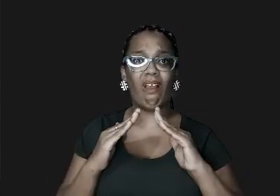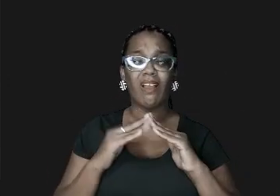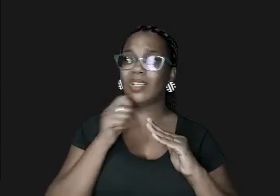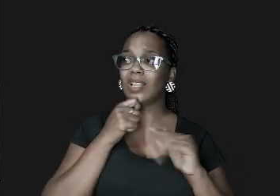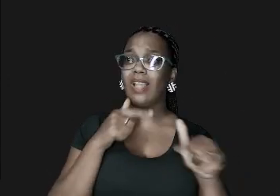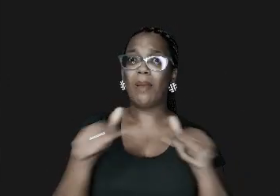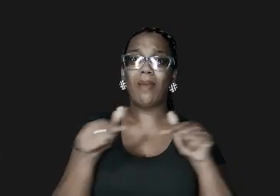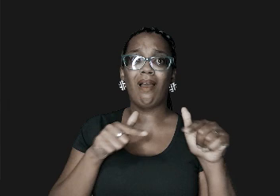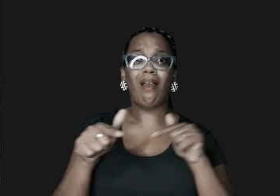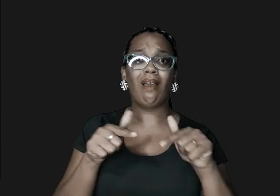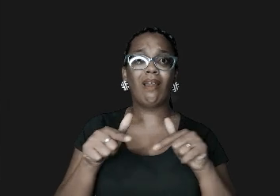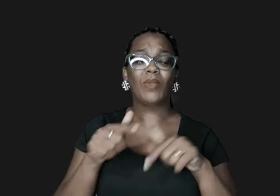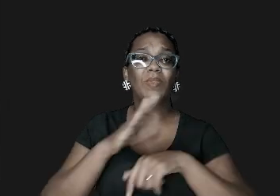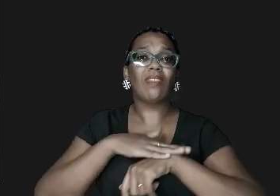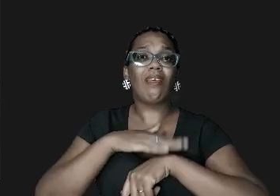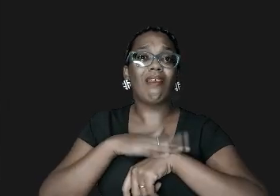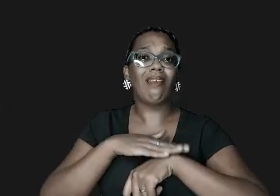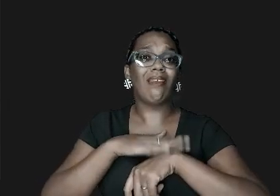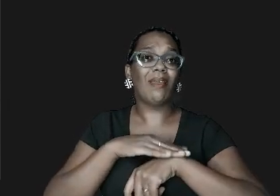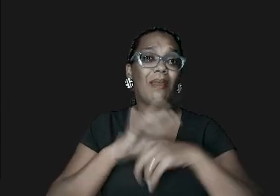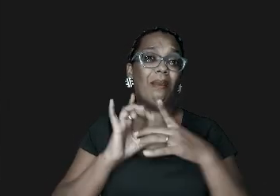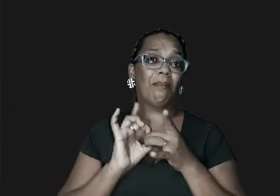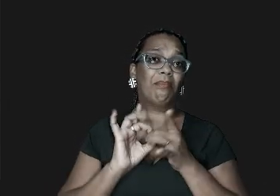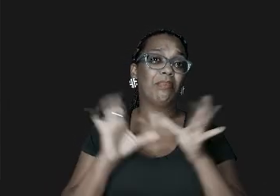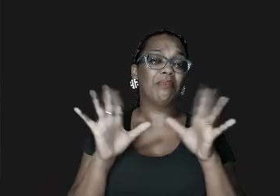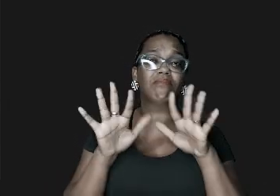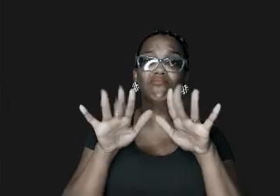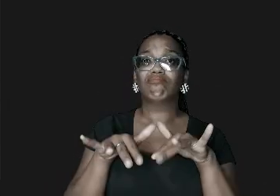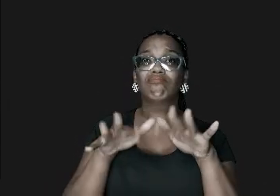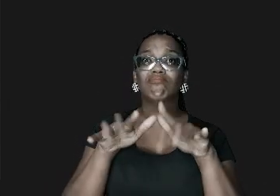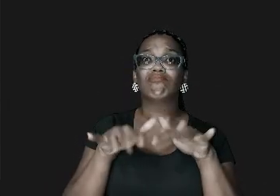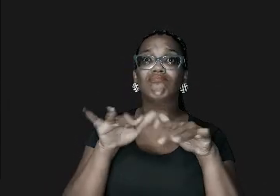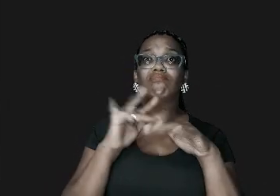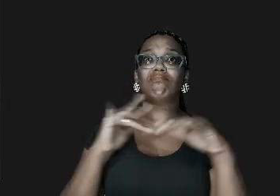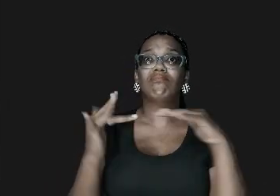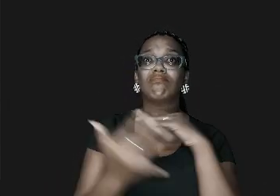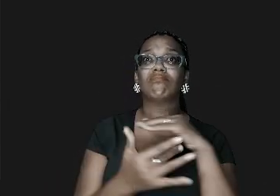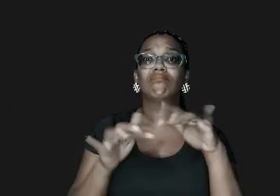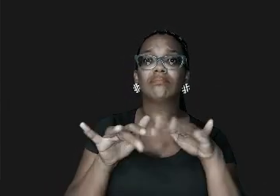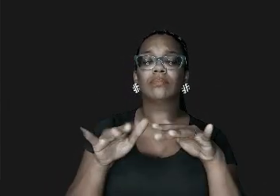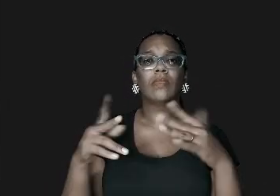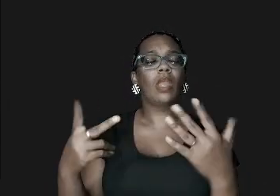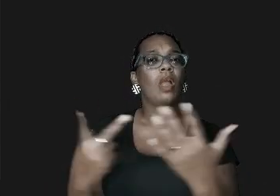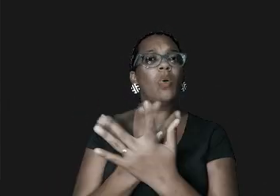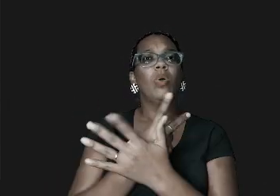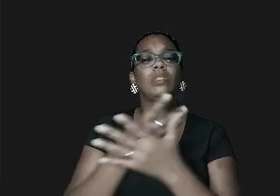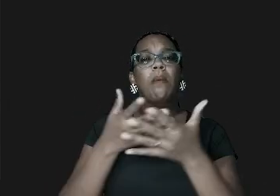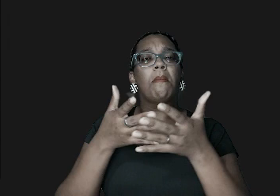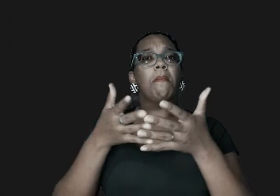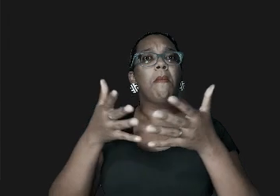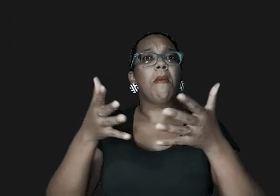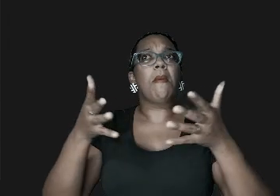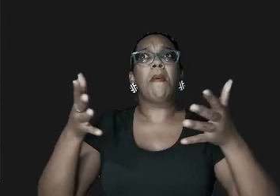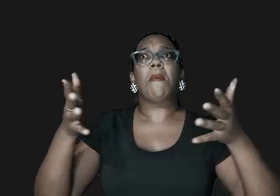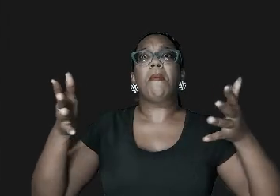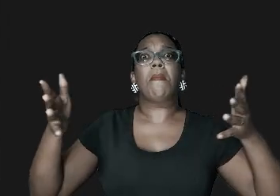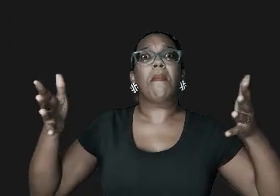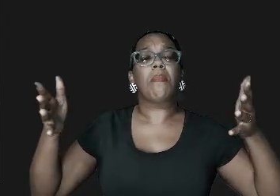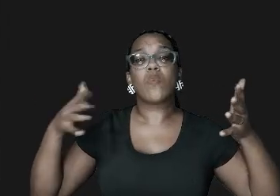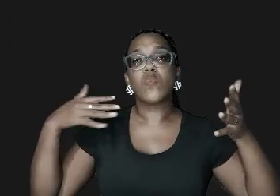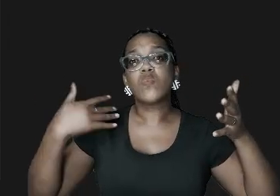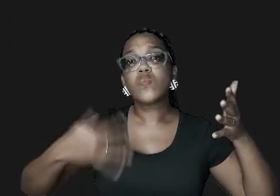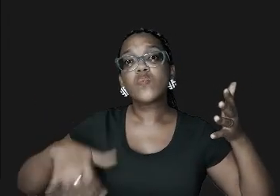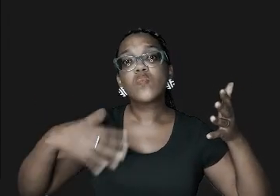início de 2020 que as pessoas estavam em casa sem trabalhar um tempo acessando as redes sociais isso